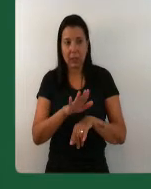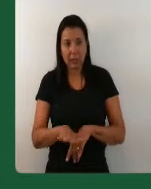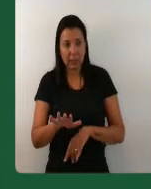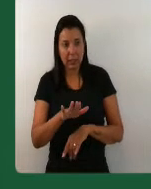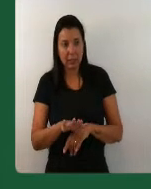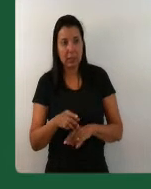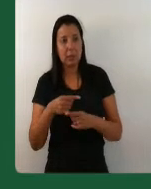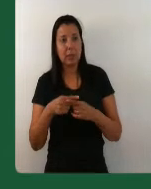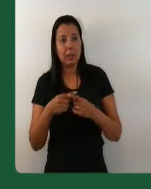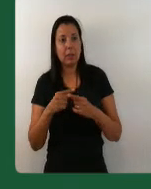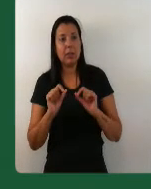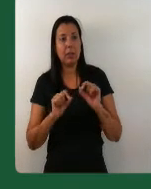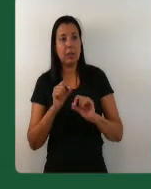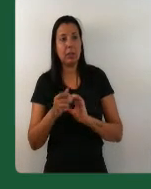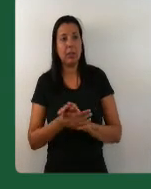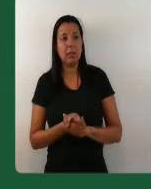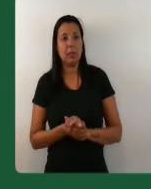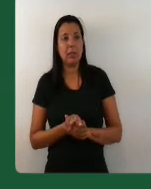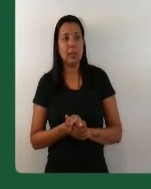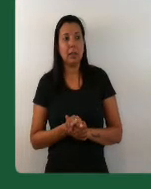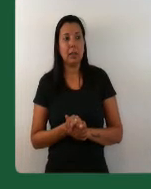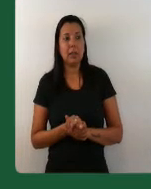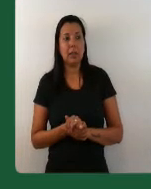elas correspondem a